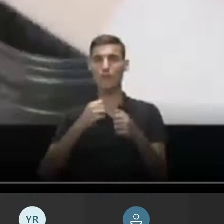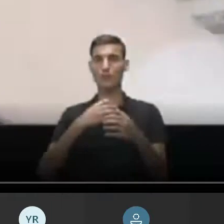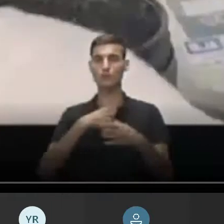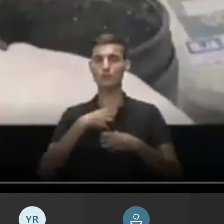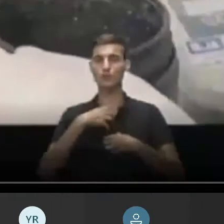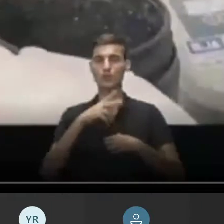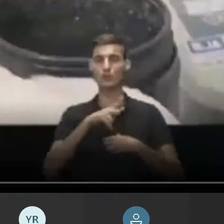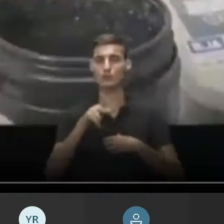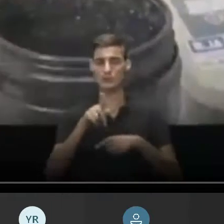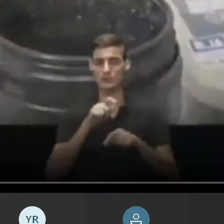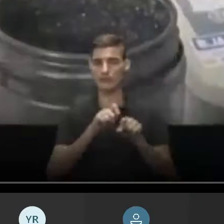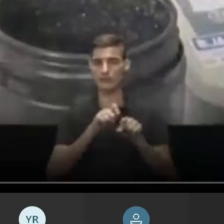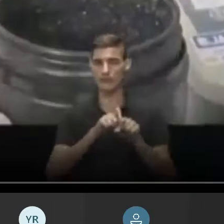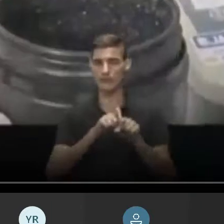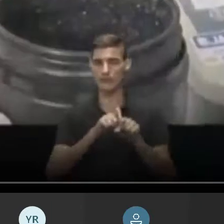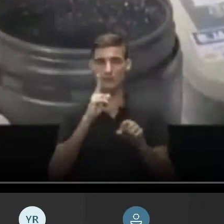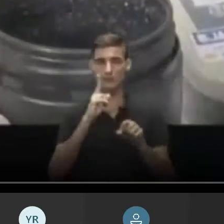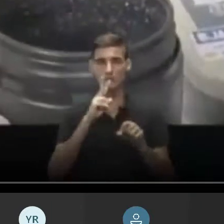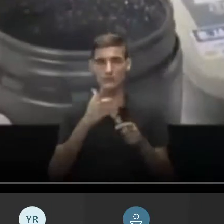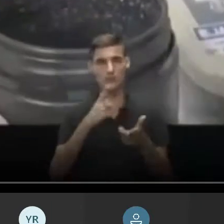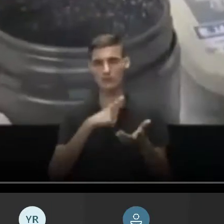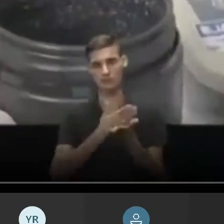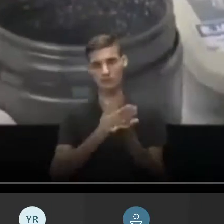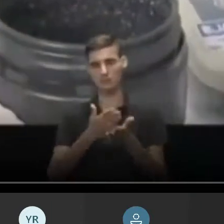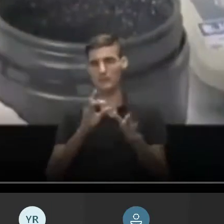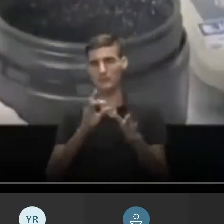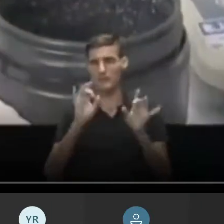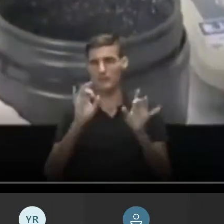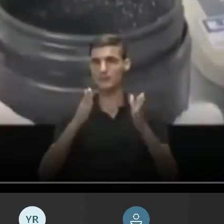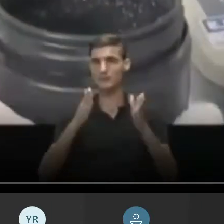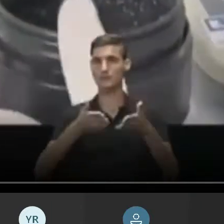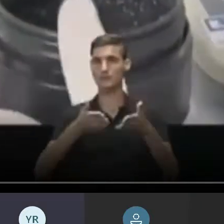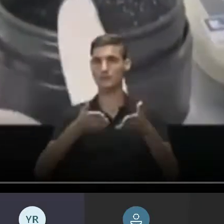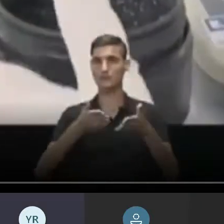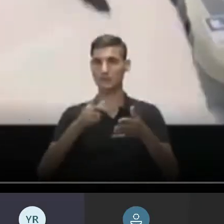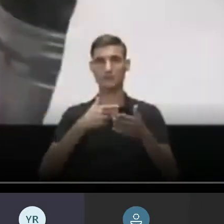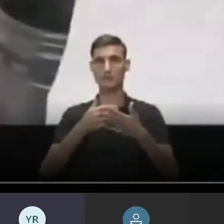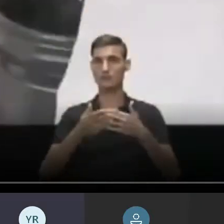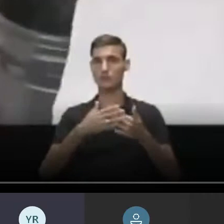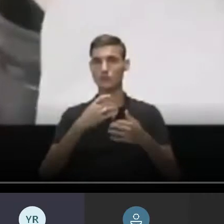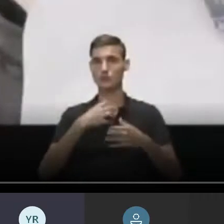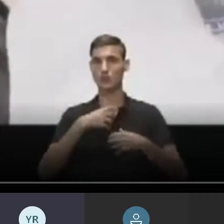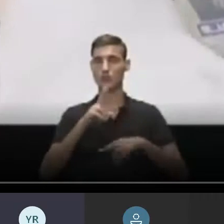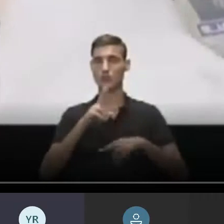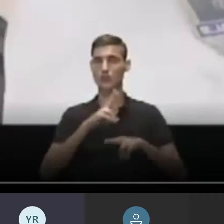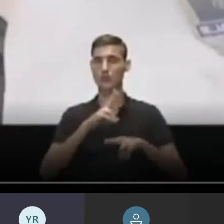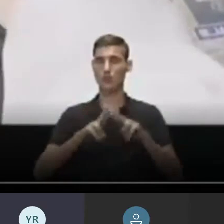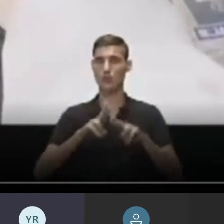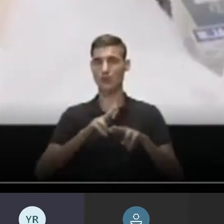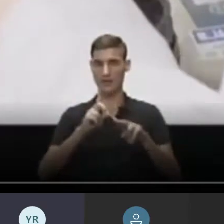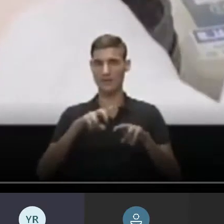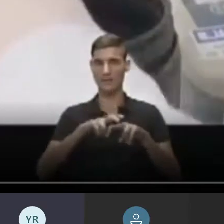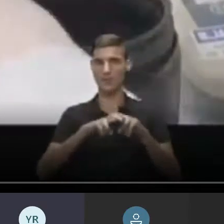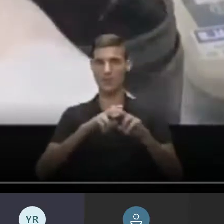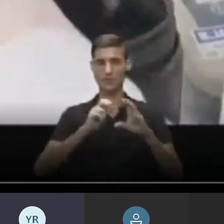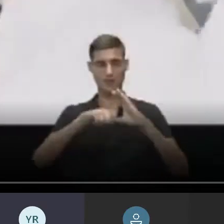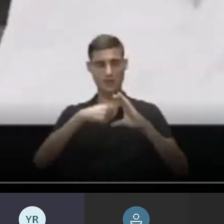Beleza? Depois que pesou, a gente agora vai Hoje, professor, pode fazer isso daí que ela